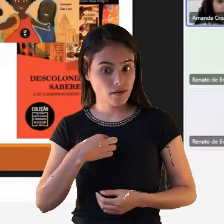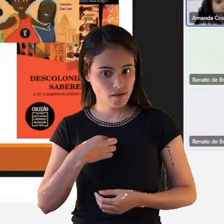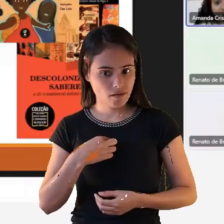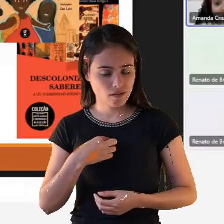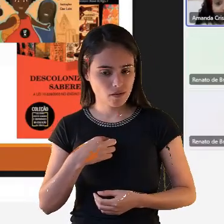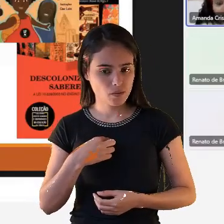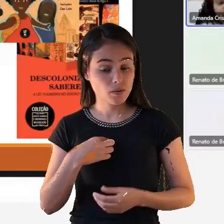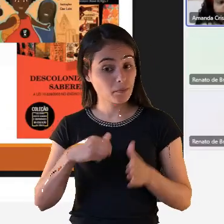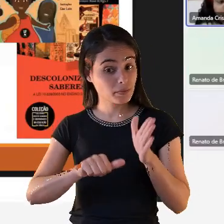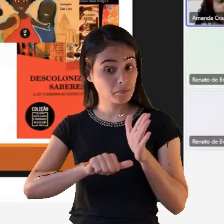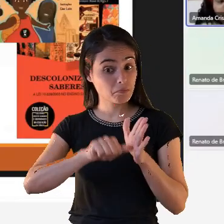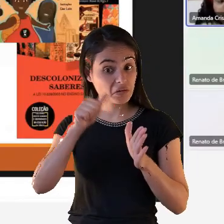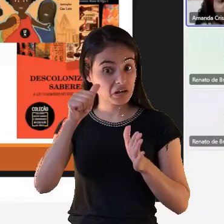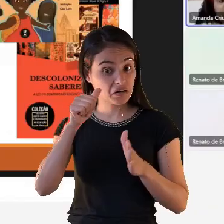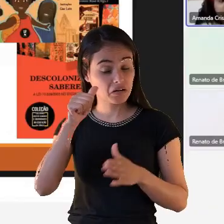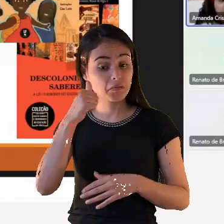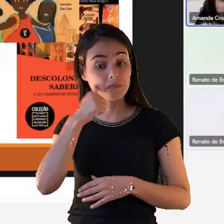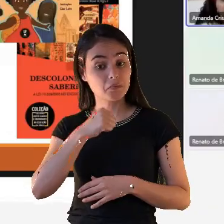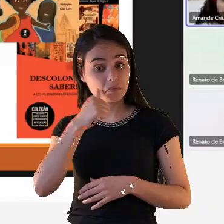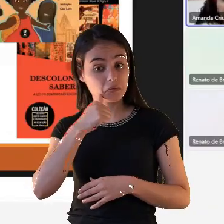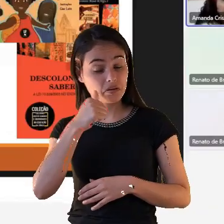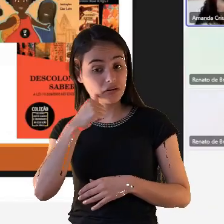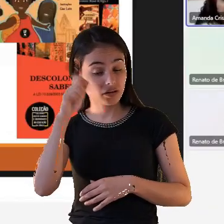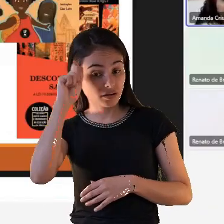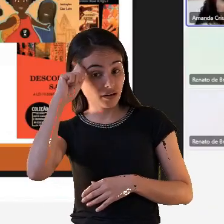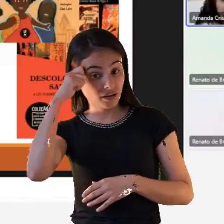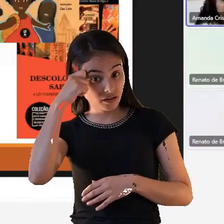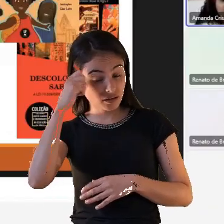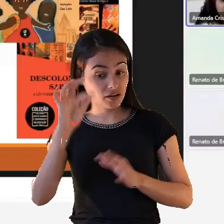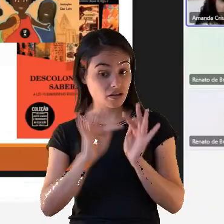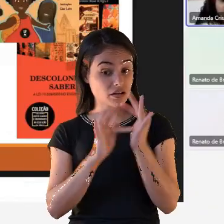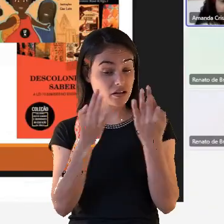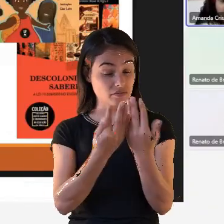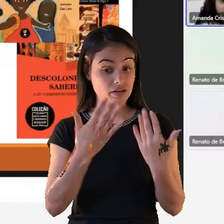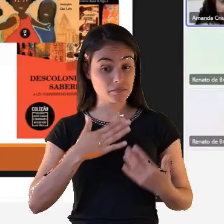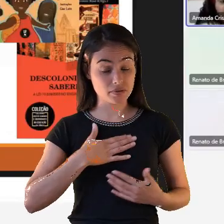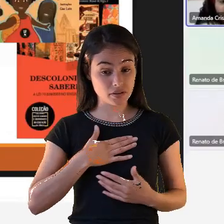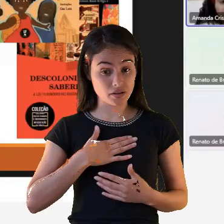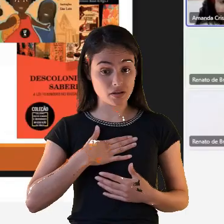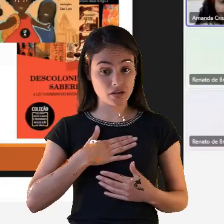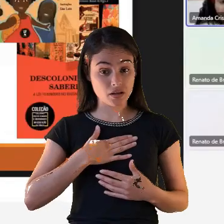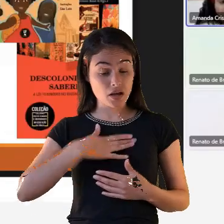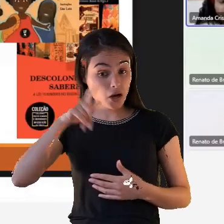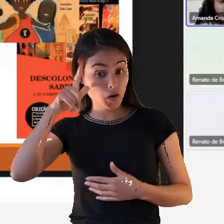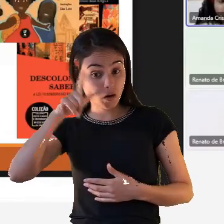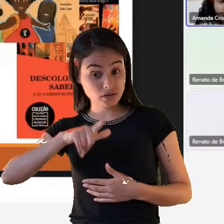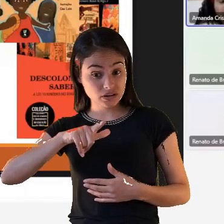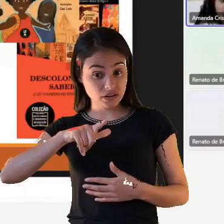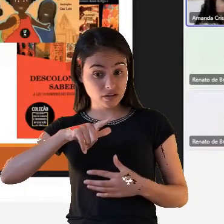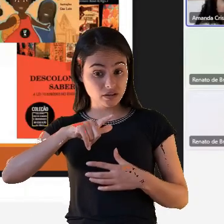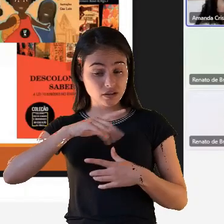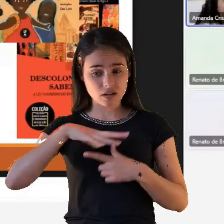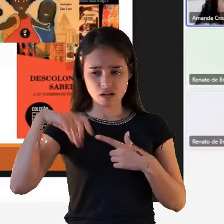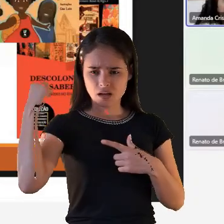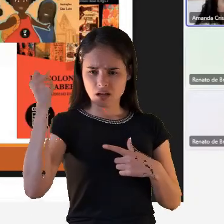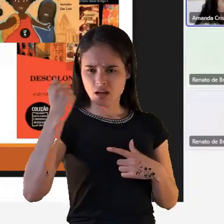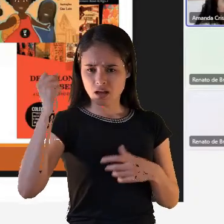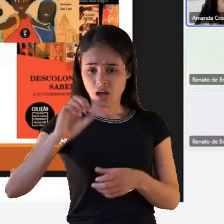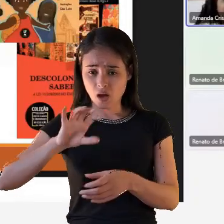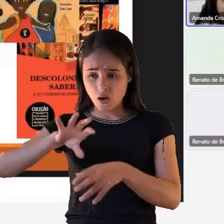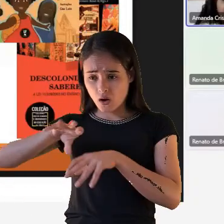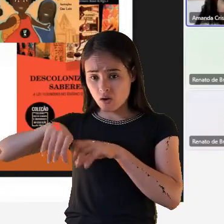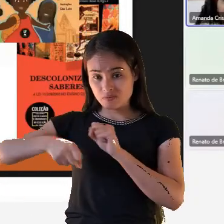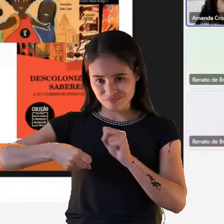mestrado, doutorado, né, na minha família, as minhas tias, nenhuma delas, né, foram